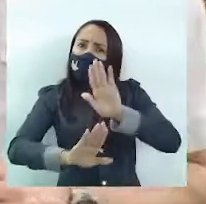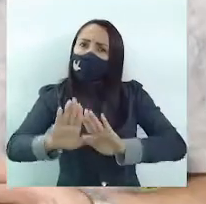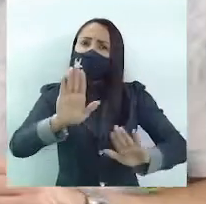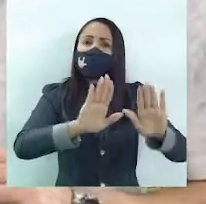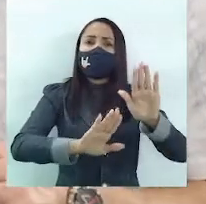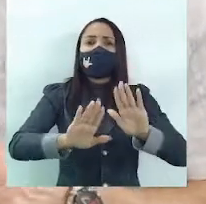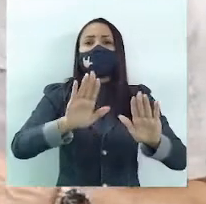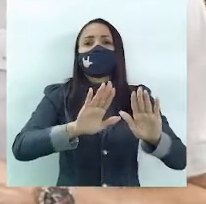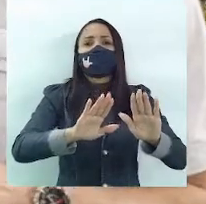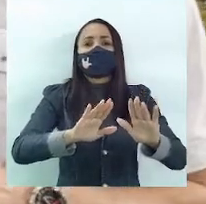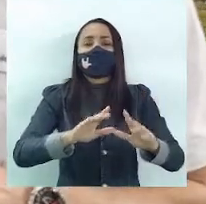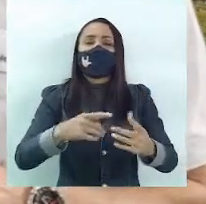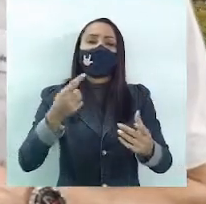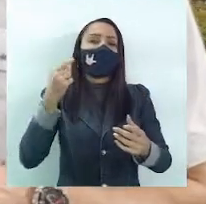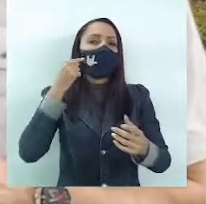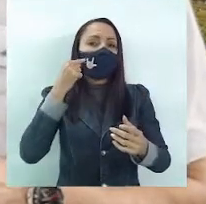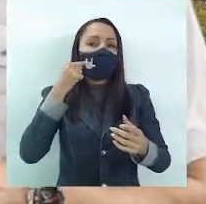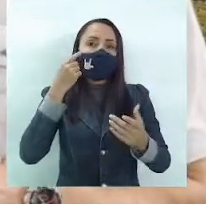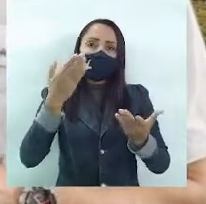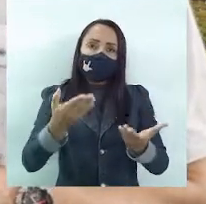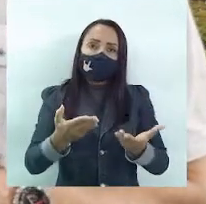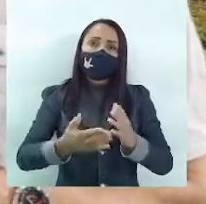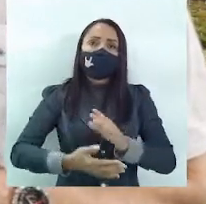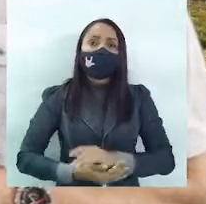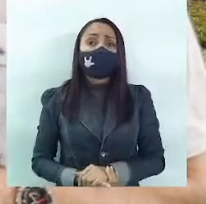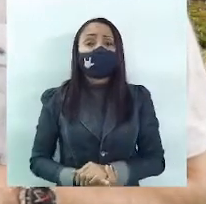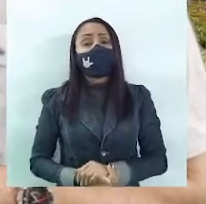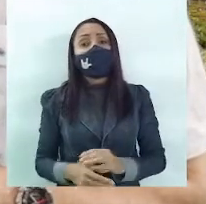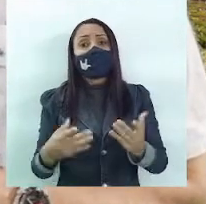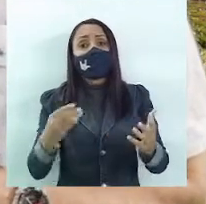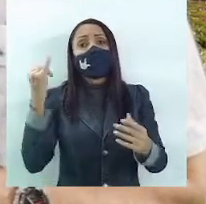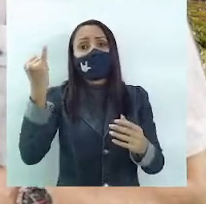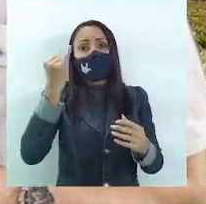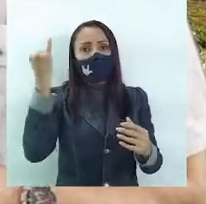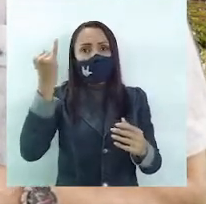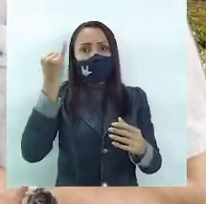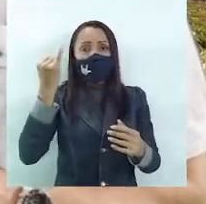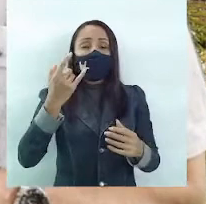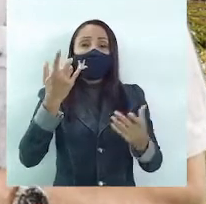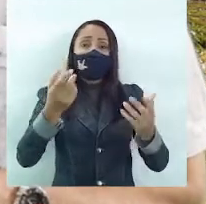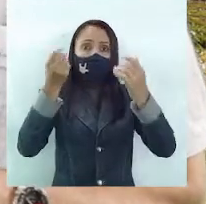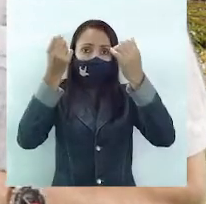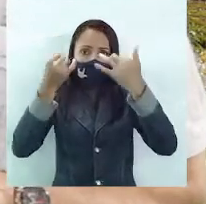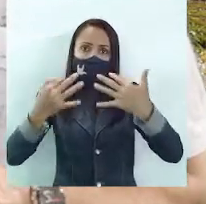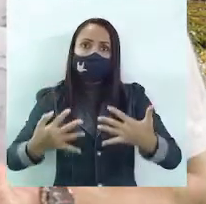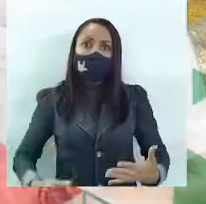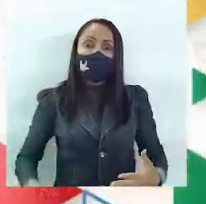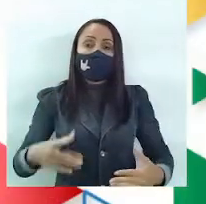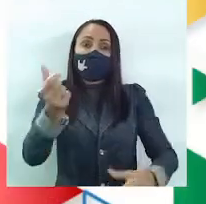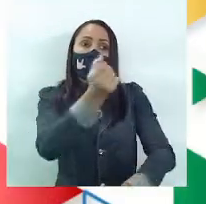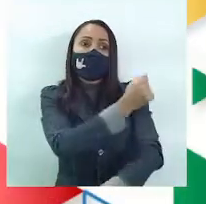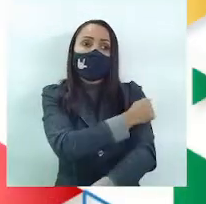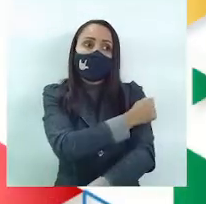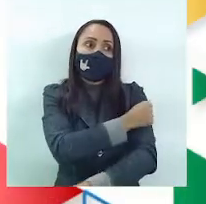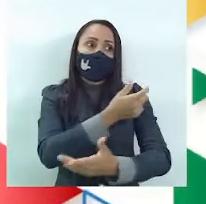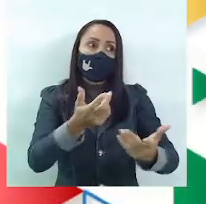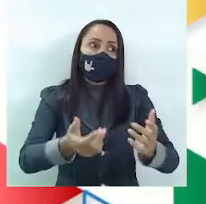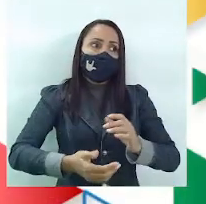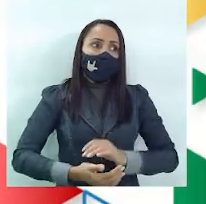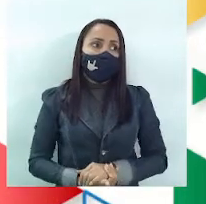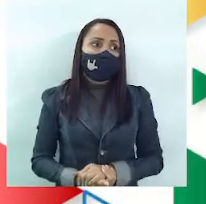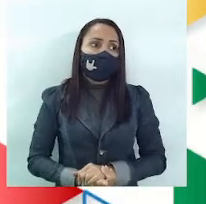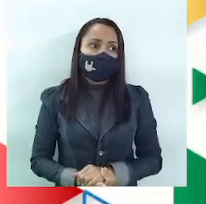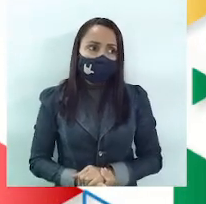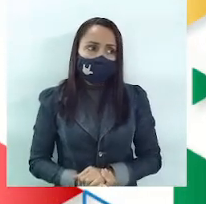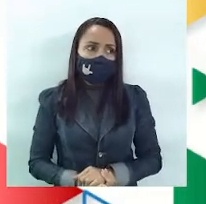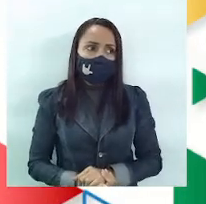dos dentes. E aqui, professor, algo muito importante que eu gostaria que o senhor destacasse bem para o nosso estudante, por favor. Então, isso aí que